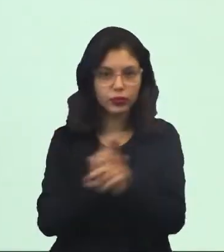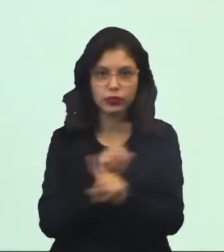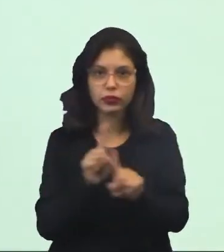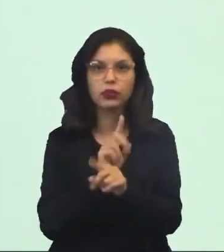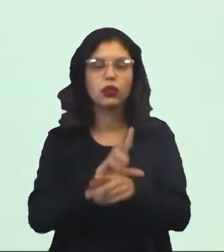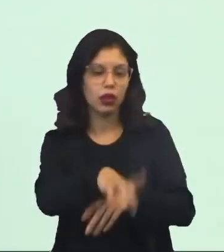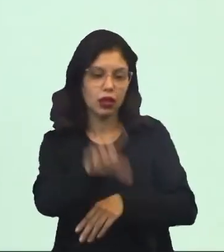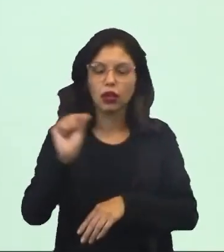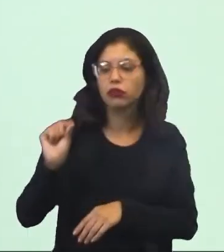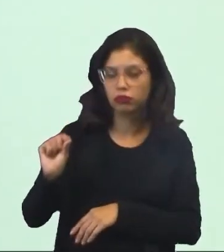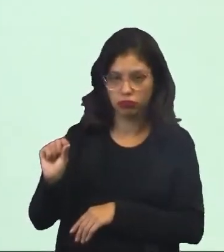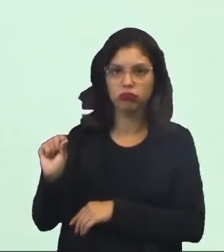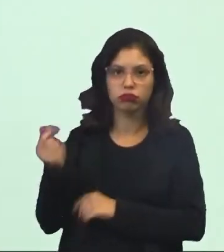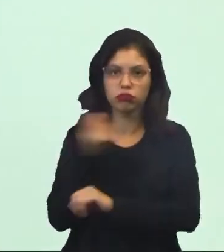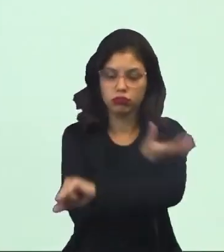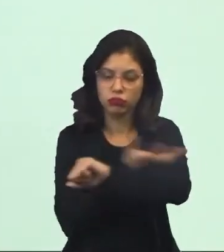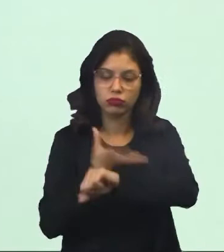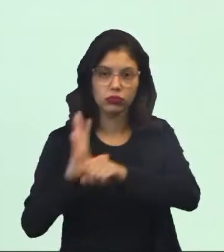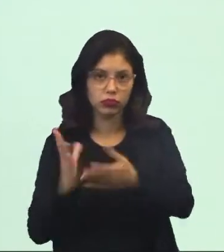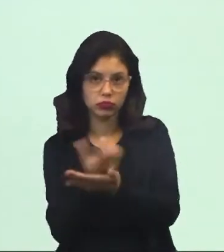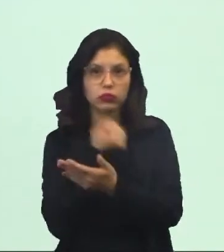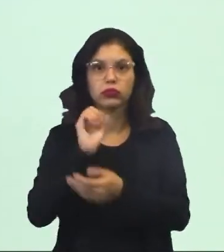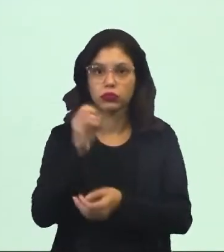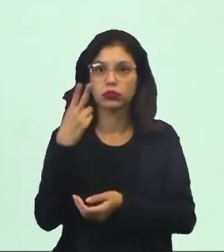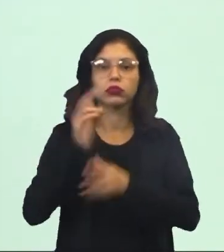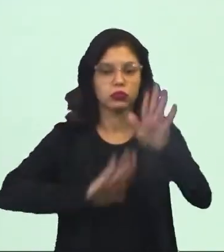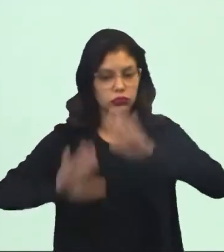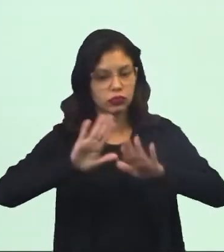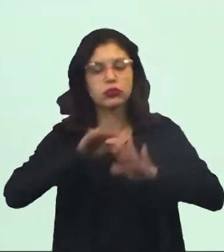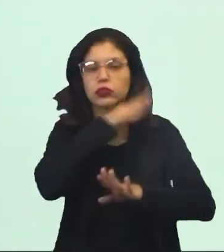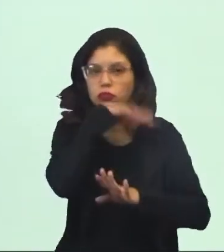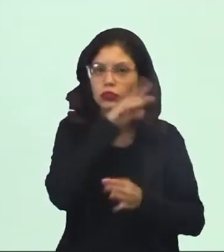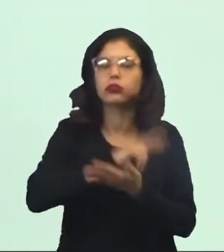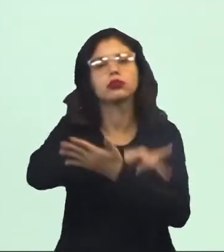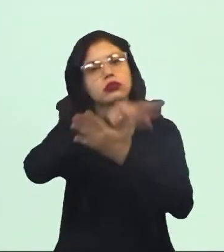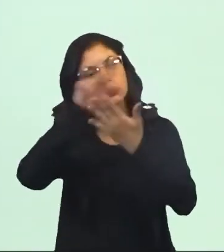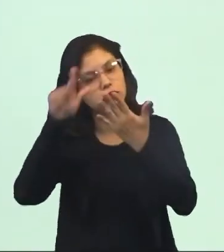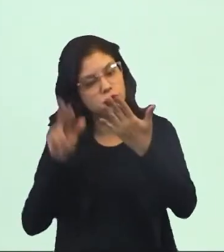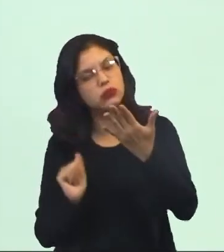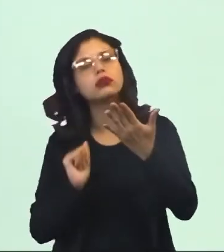a escolha de plantar e colher ou de criação de animais. Tem um